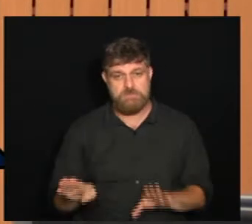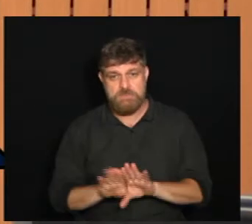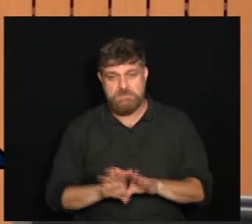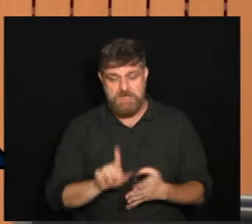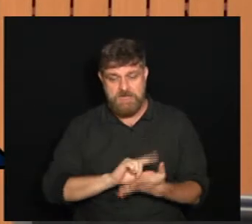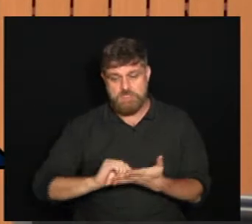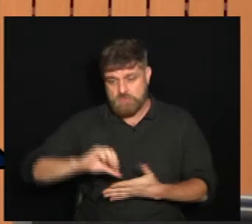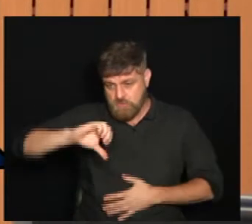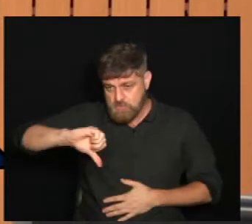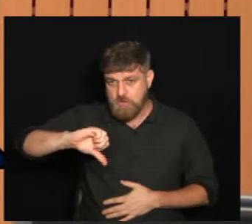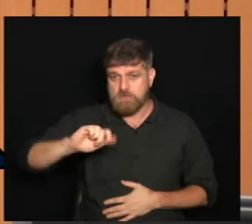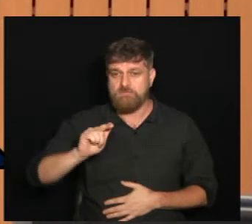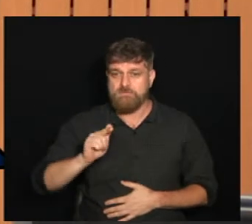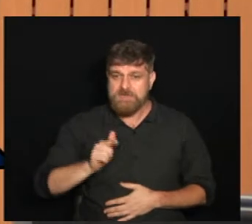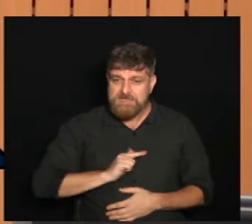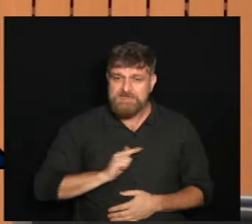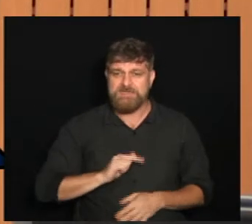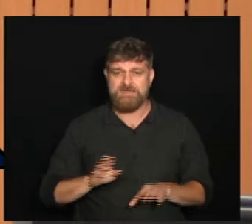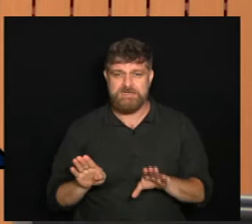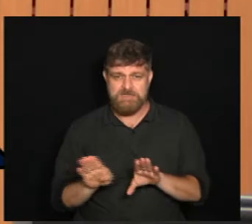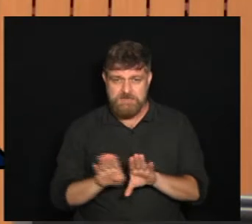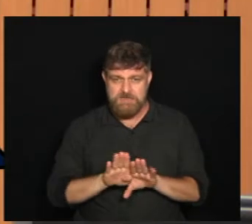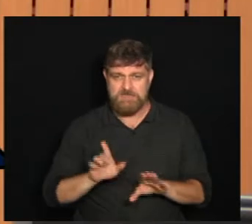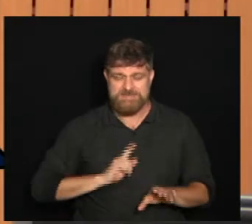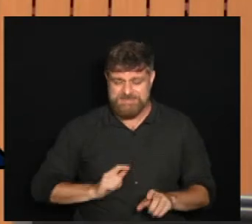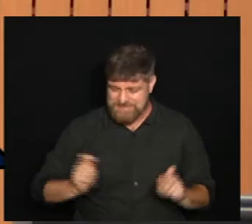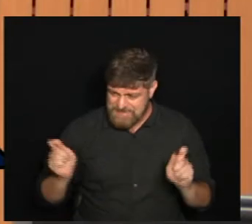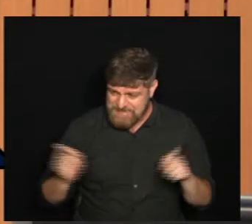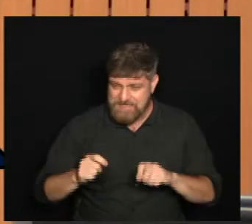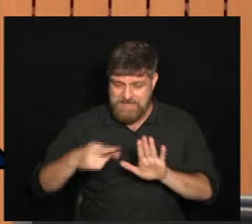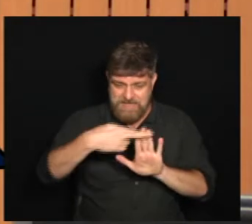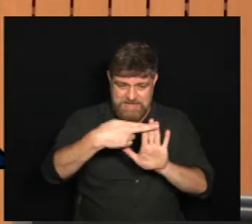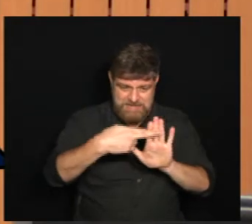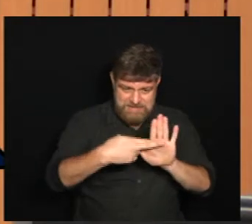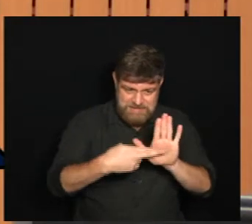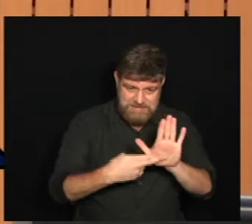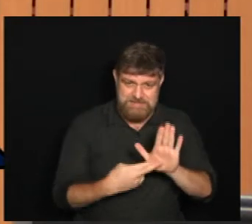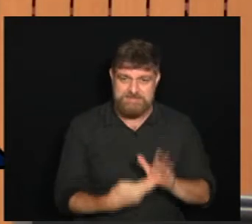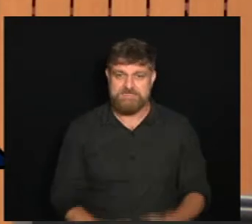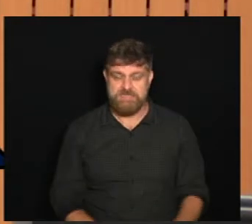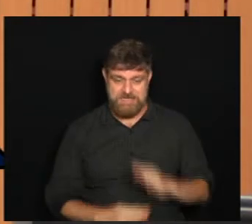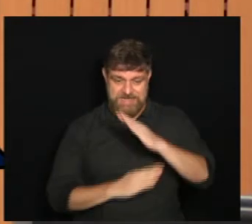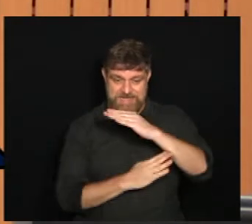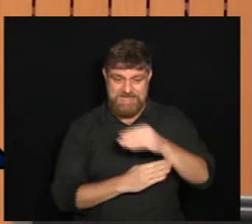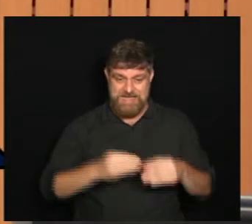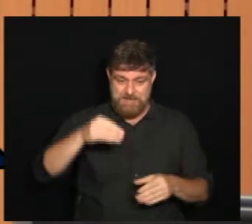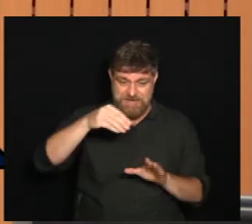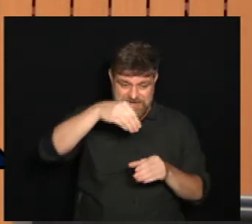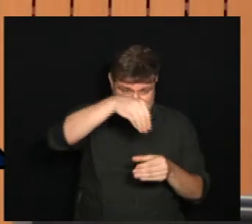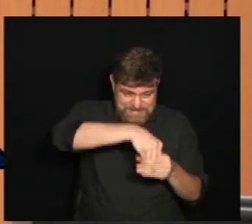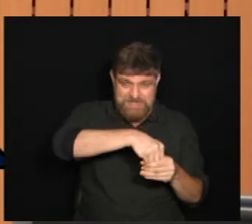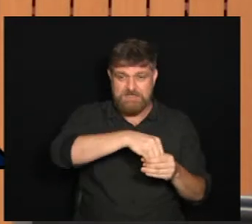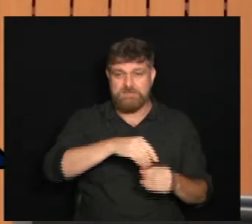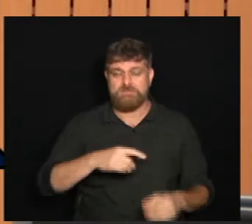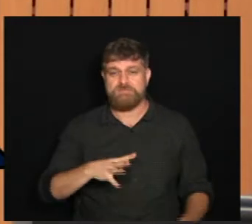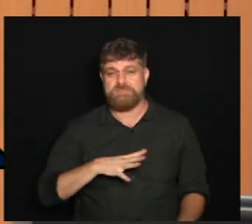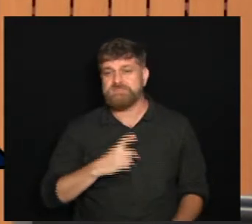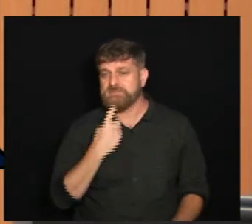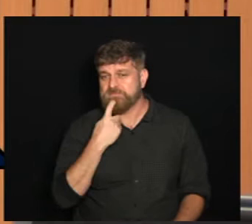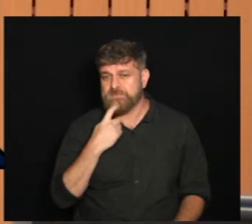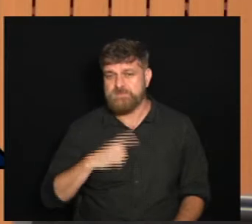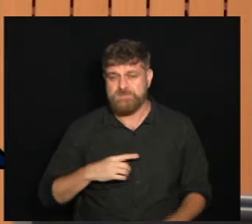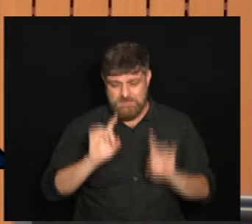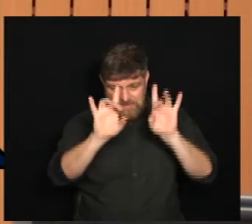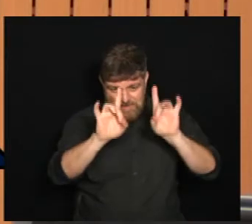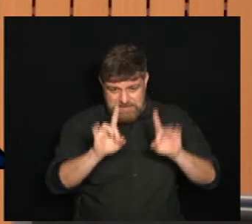9º. Serão aplicados tanto quanto possível as regras previstas no regimento interno da Câmara Municipal de Campinas, em